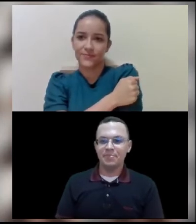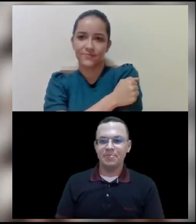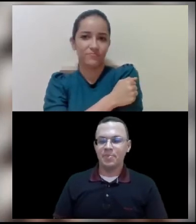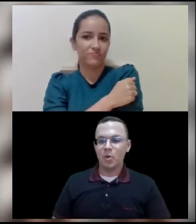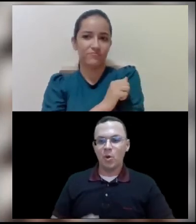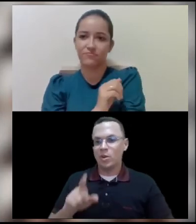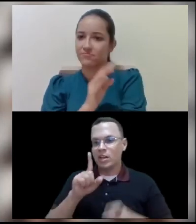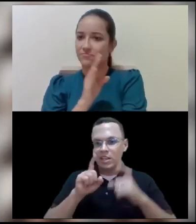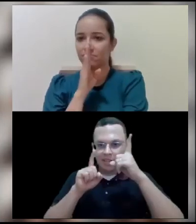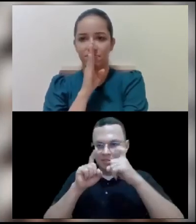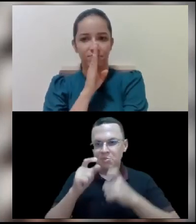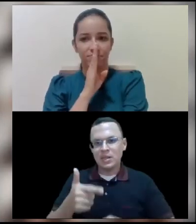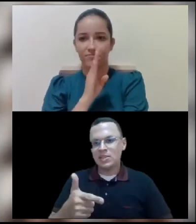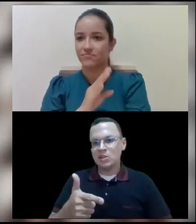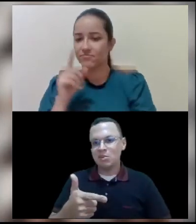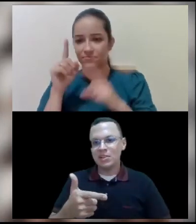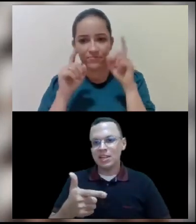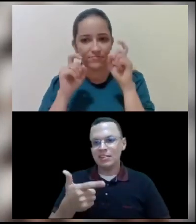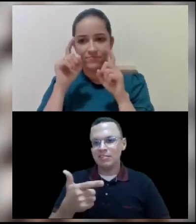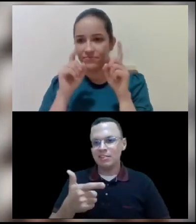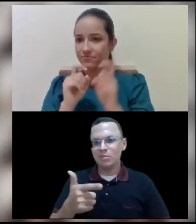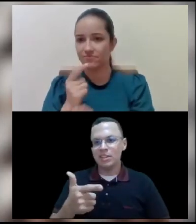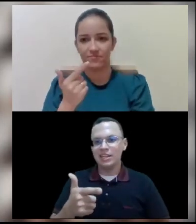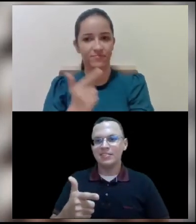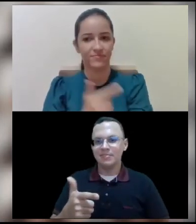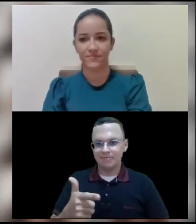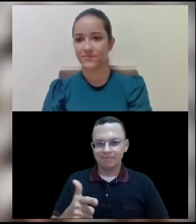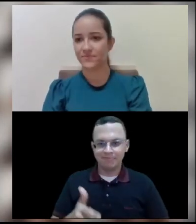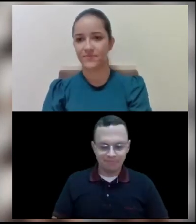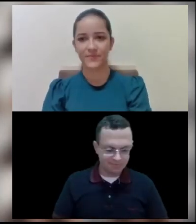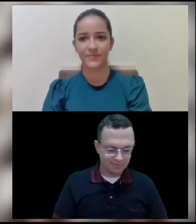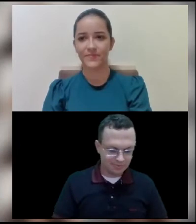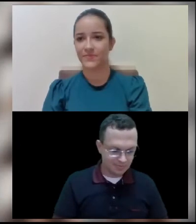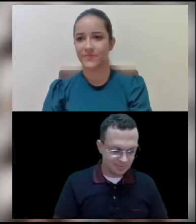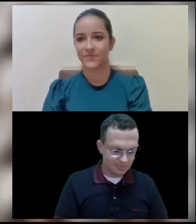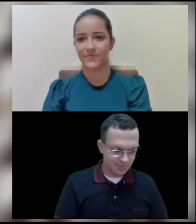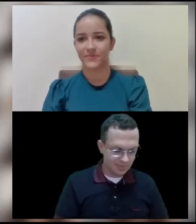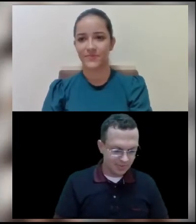É. Ó, a expressão não tem. Não tem.